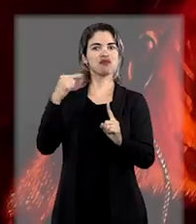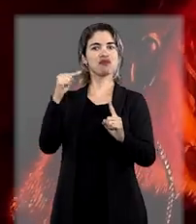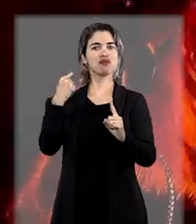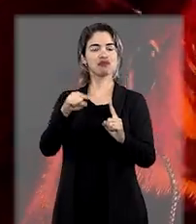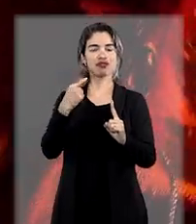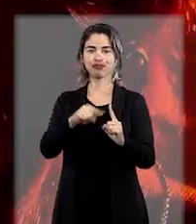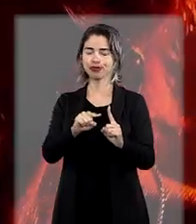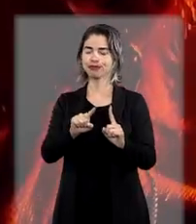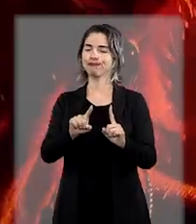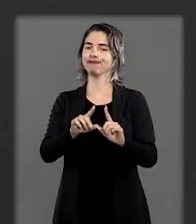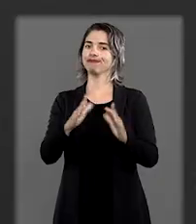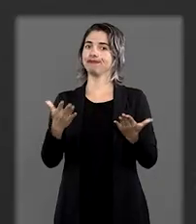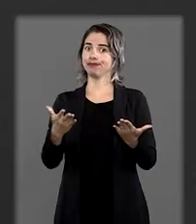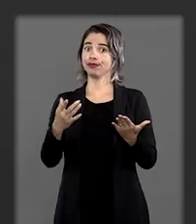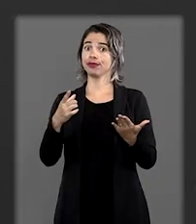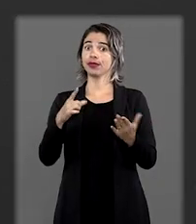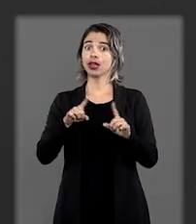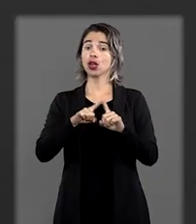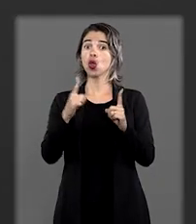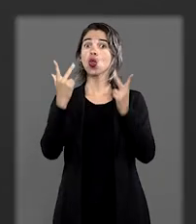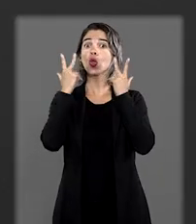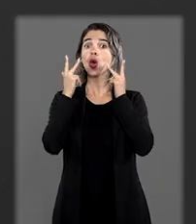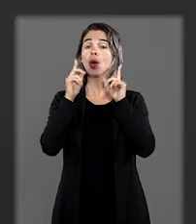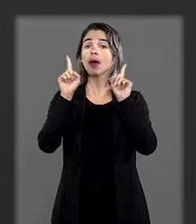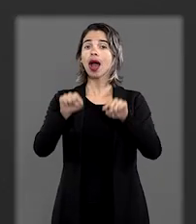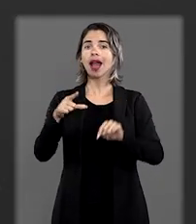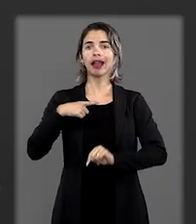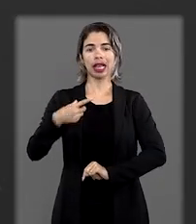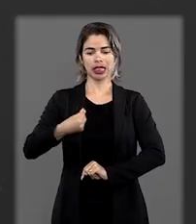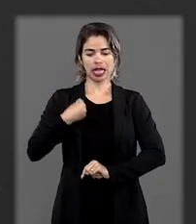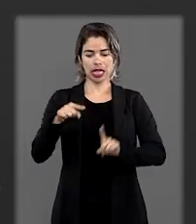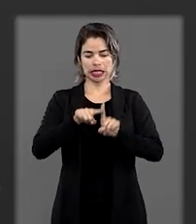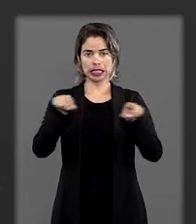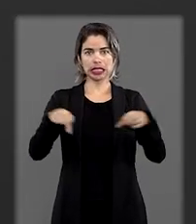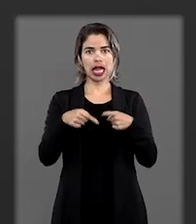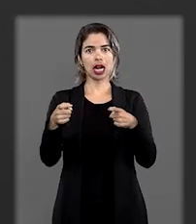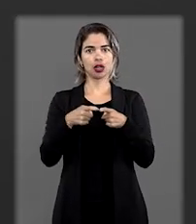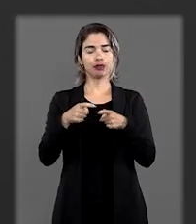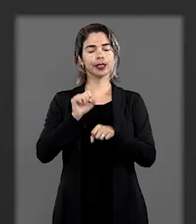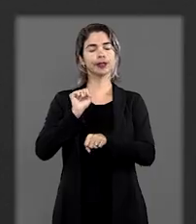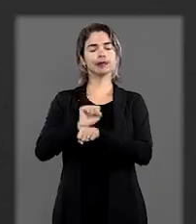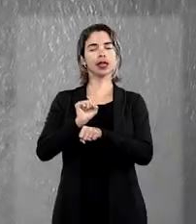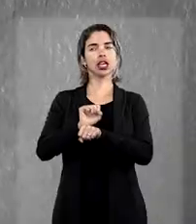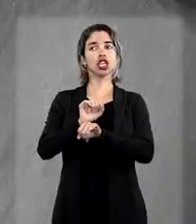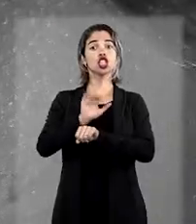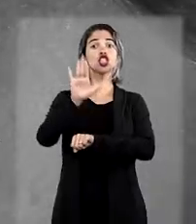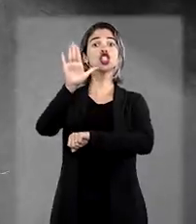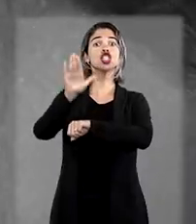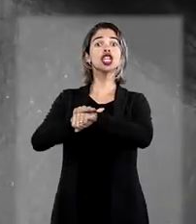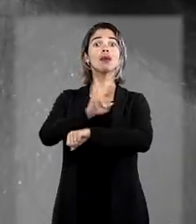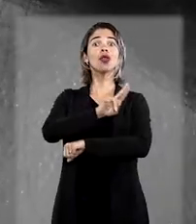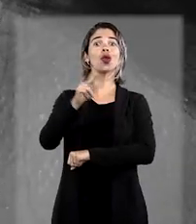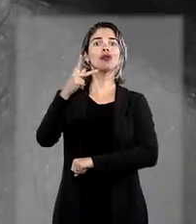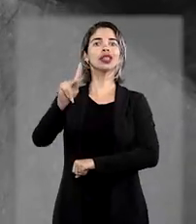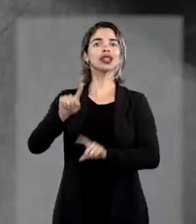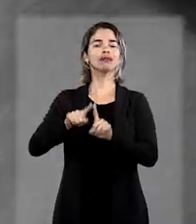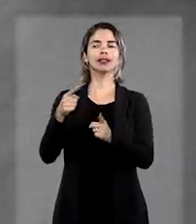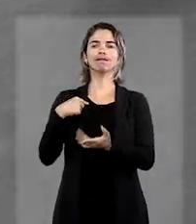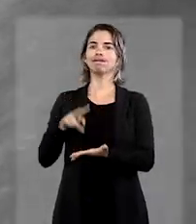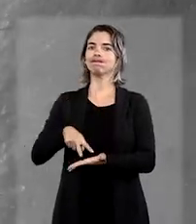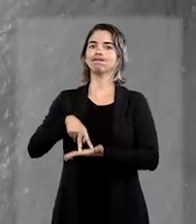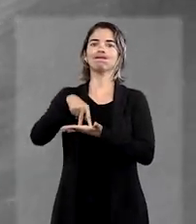ridicularizada por bobagem era muito congelador você está num estado na sala médica e anunciar o seu nome se